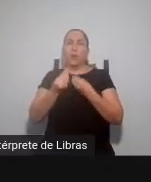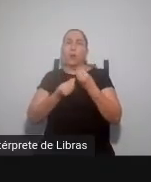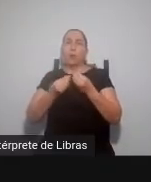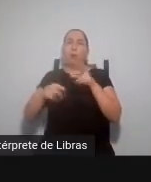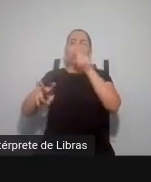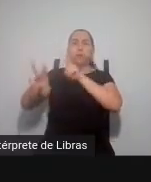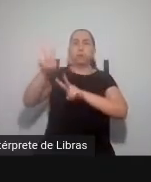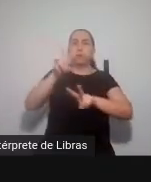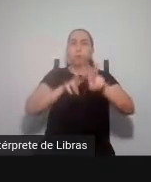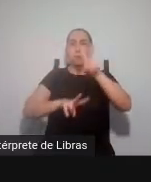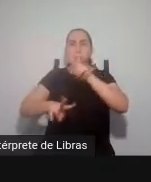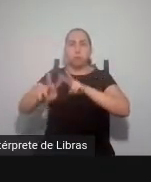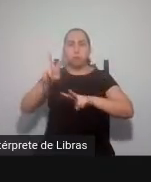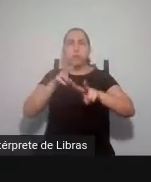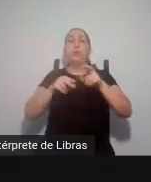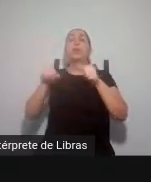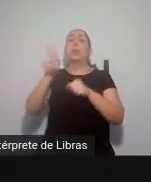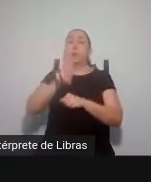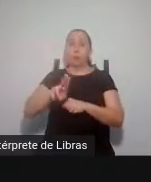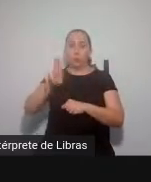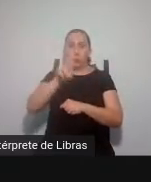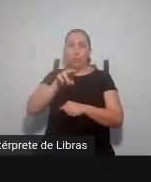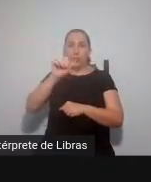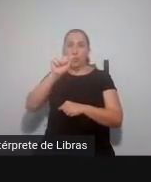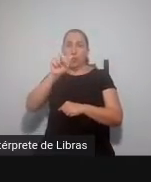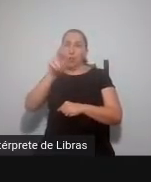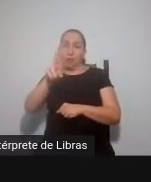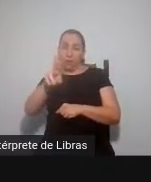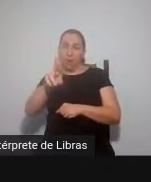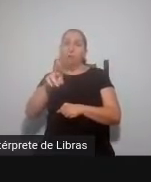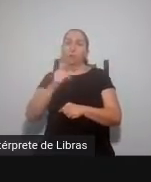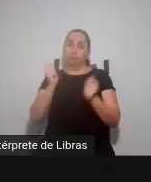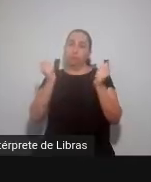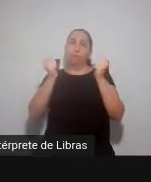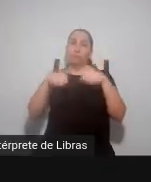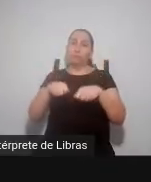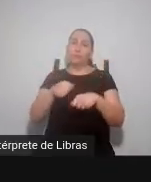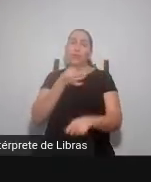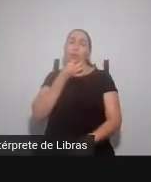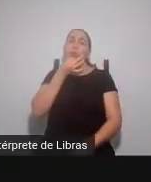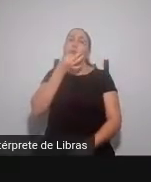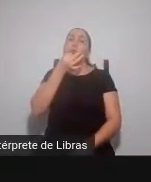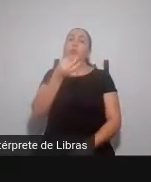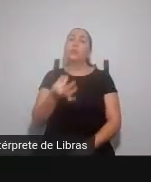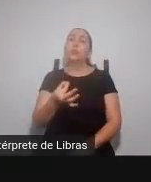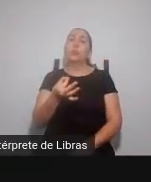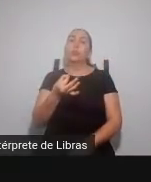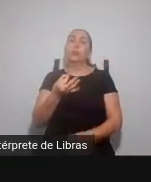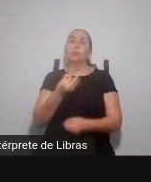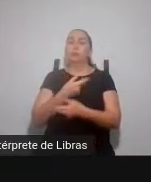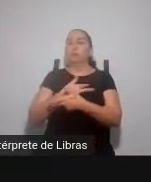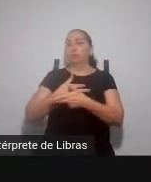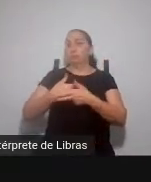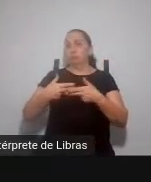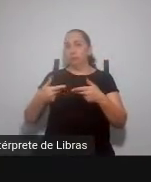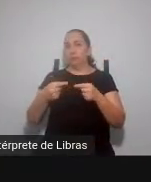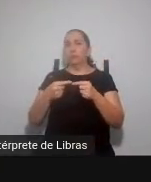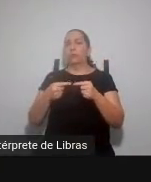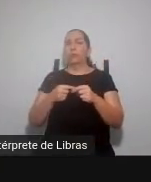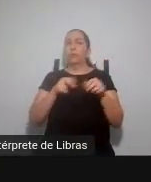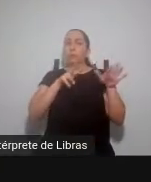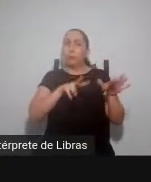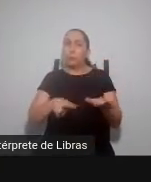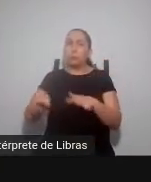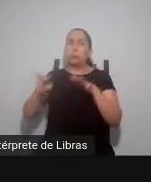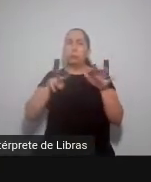funcionar. Então, elas sugeriram a construção de alguns brinquedos e foram, semana a semana,